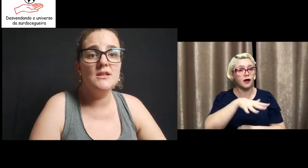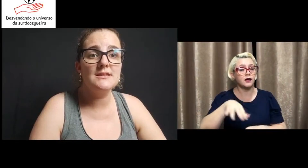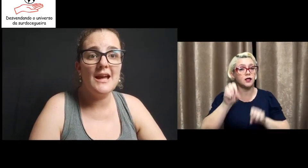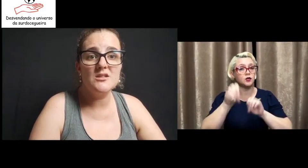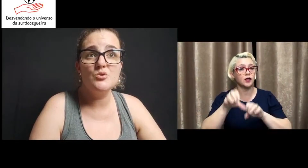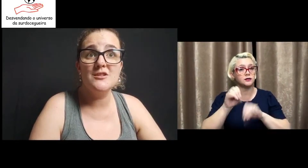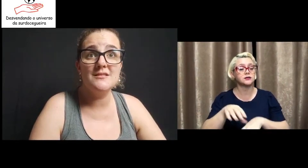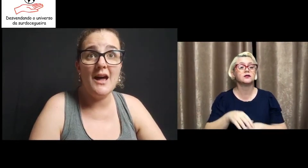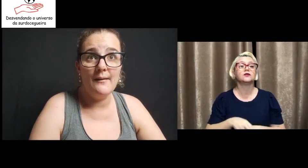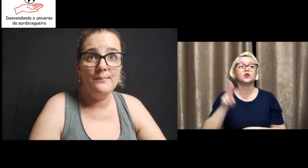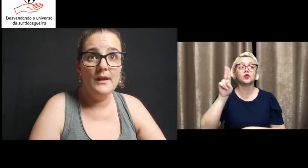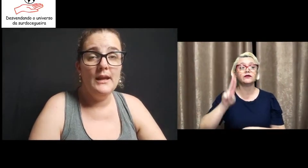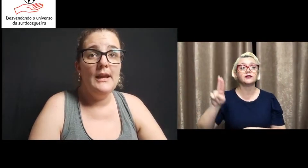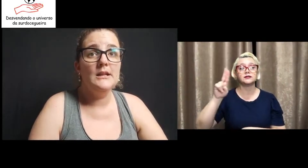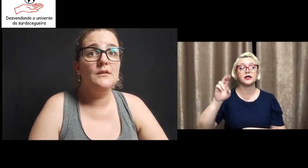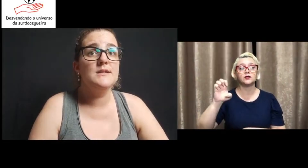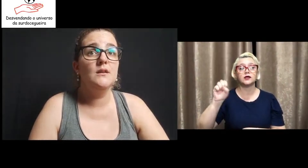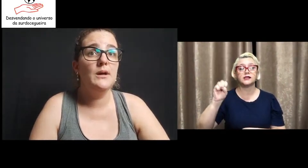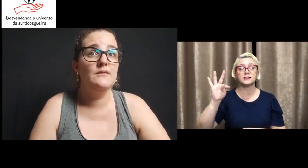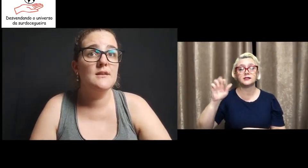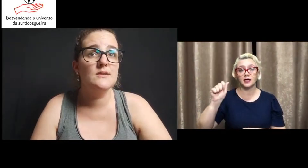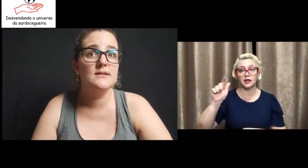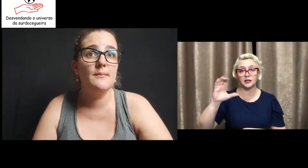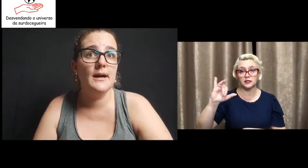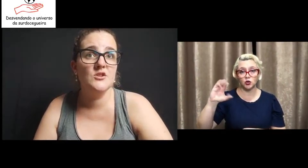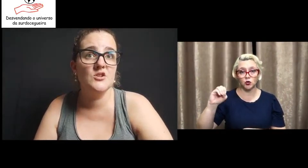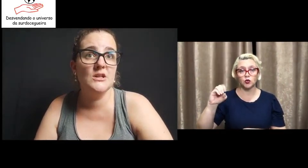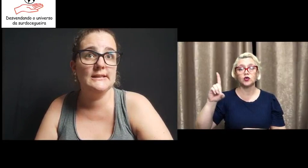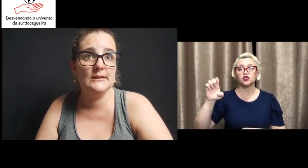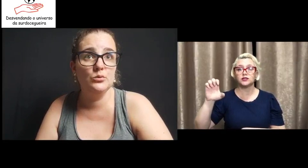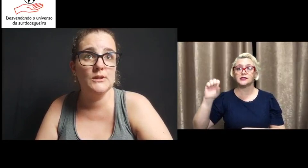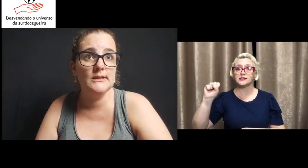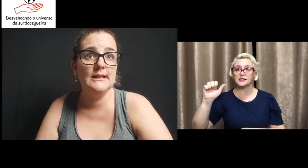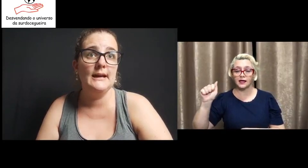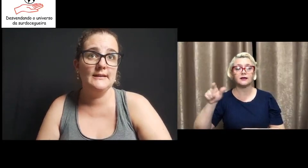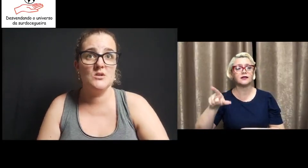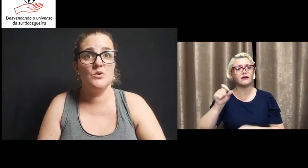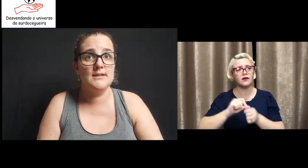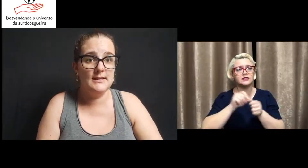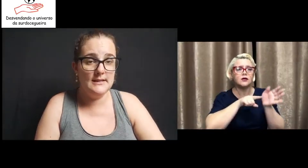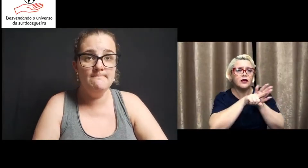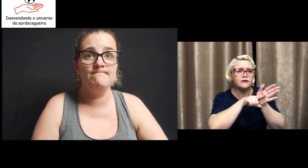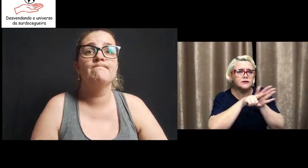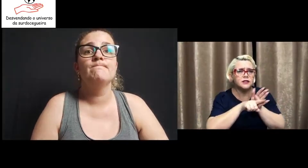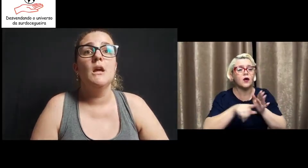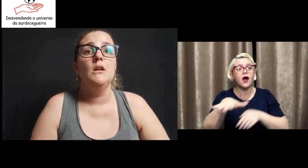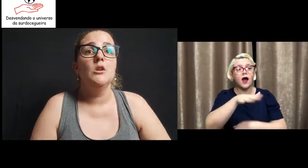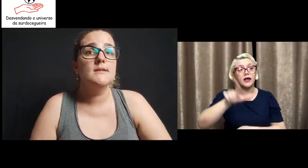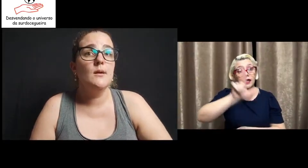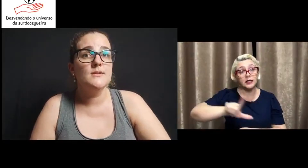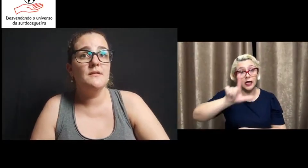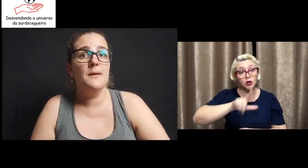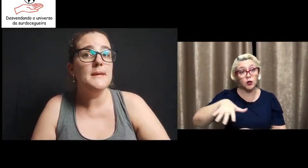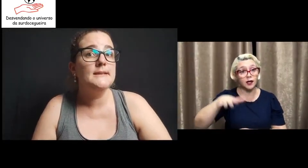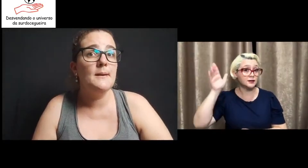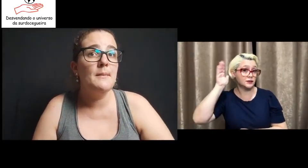Universidade Estácio de Sá. Ela está fazendo uma revisão sistemática de literatura na área da surdo-cegueira. Nós